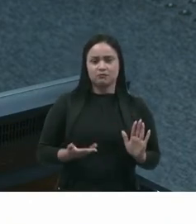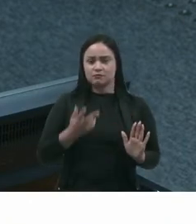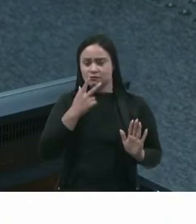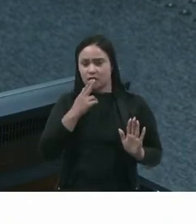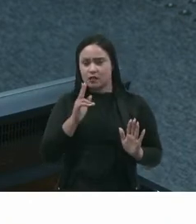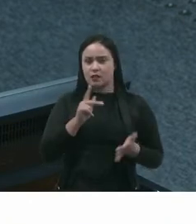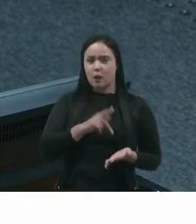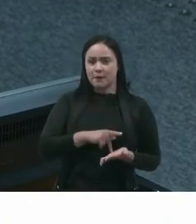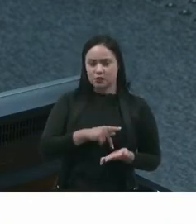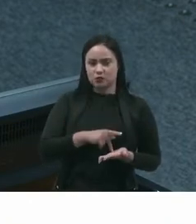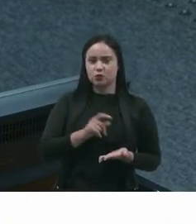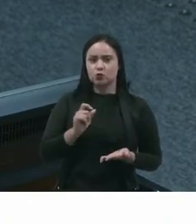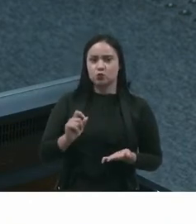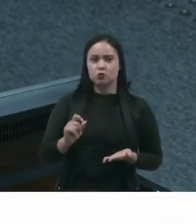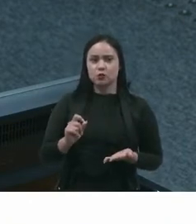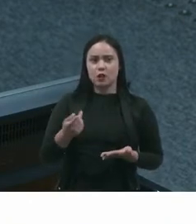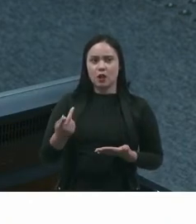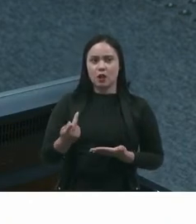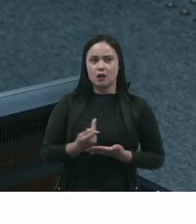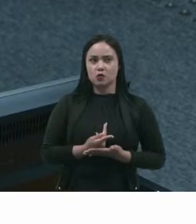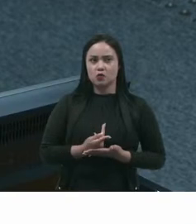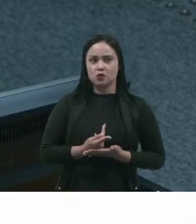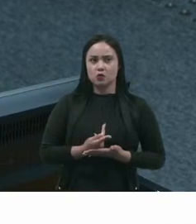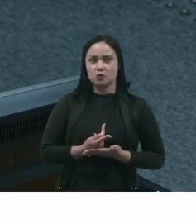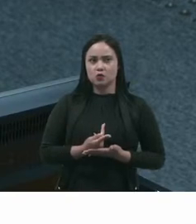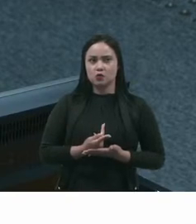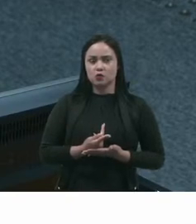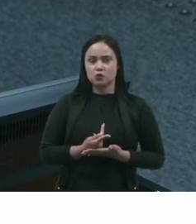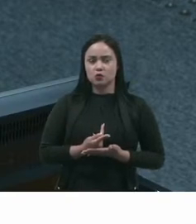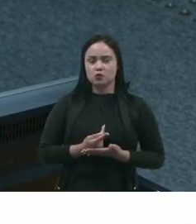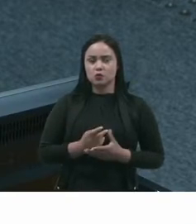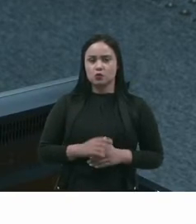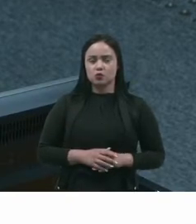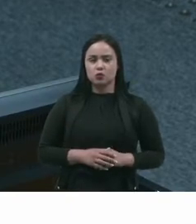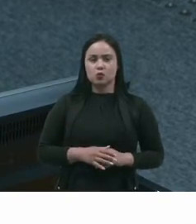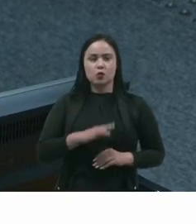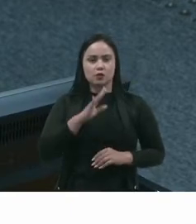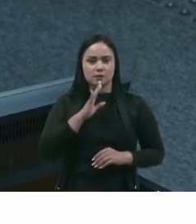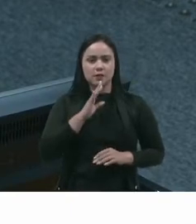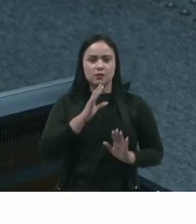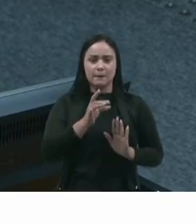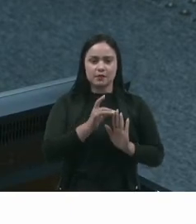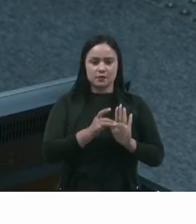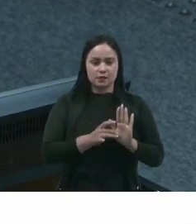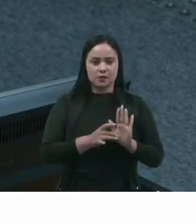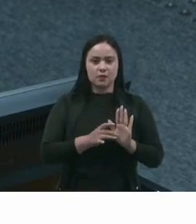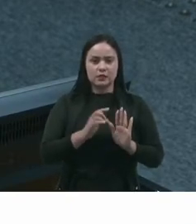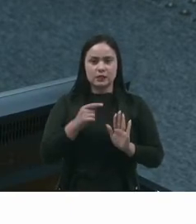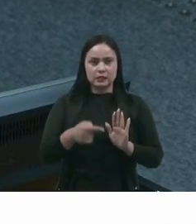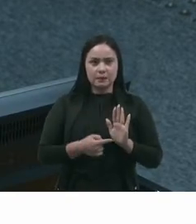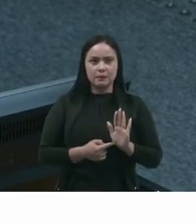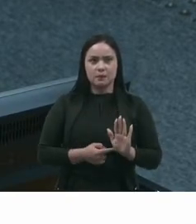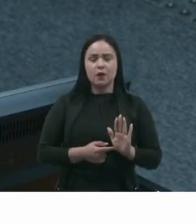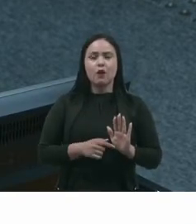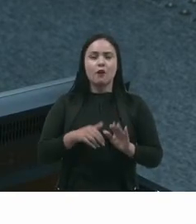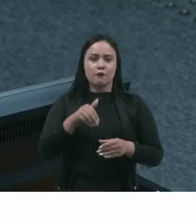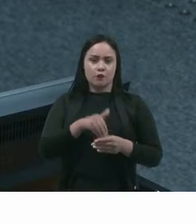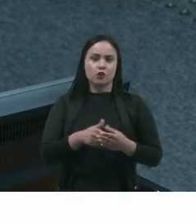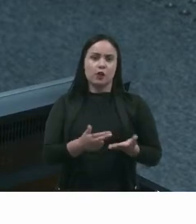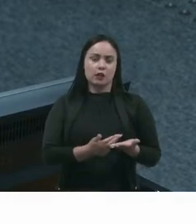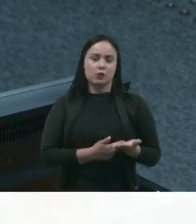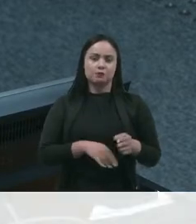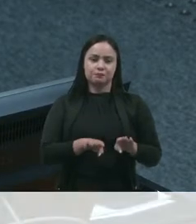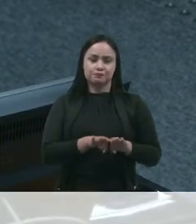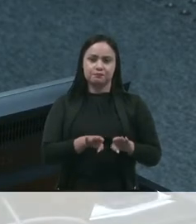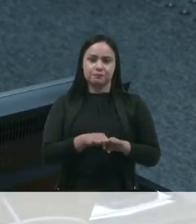Parece-me realmente que é caso de o caso de o reconhecimento da prescrição se impõe. Eu voto com o relator.